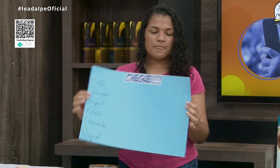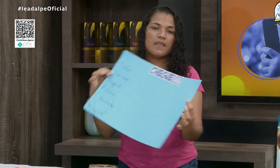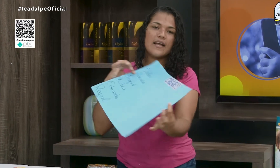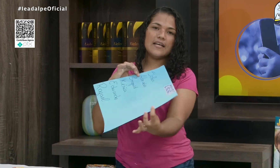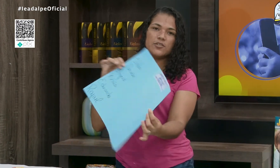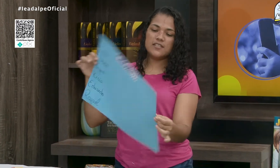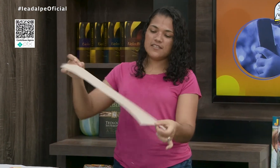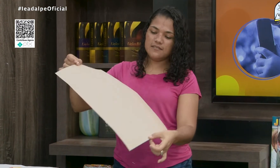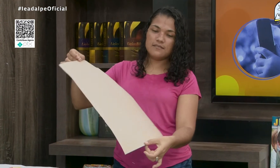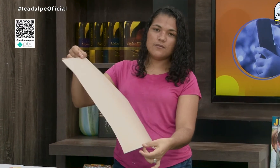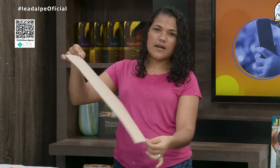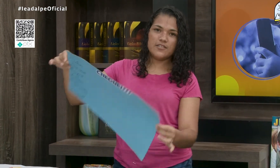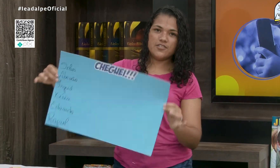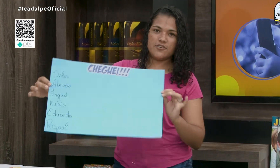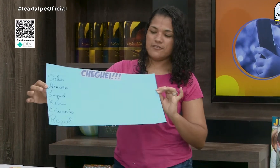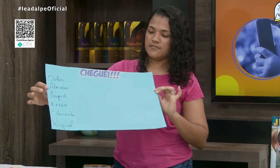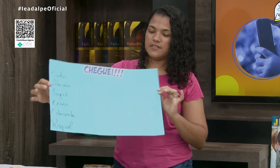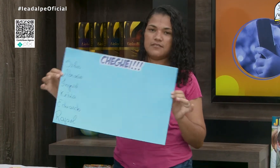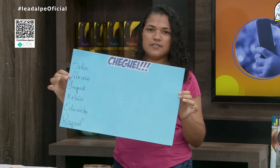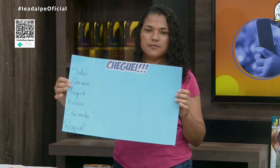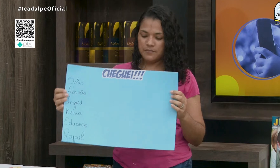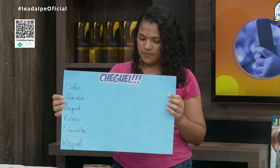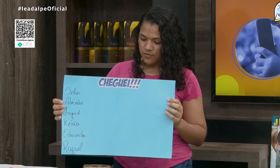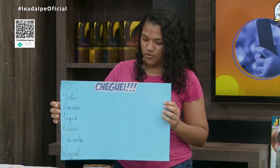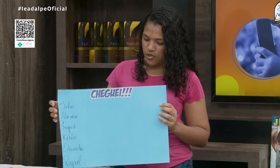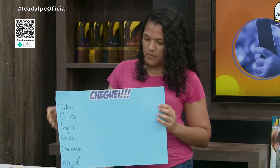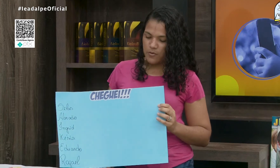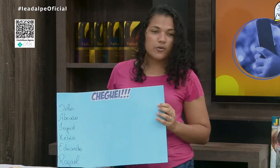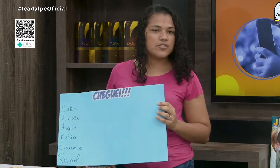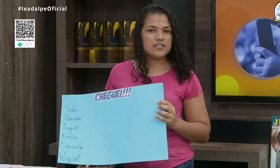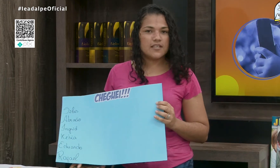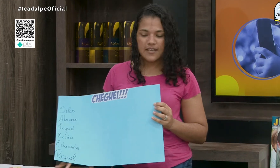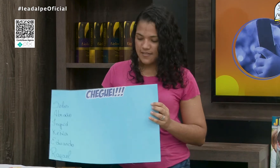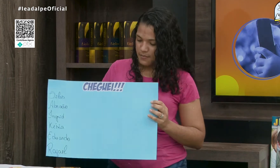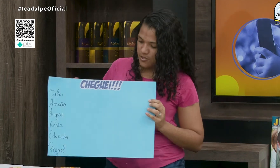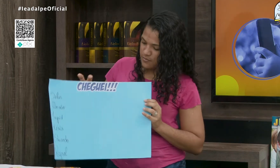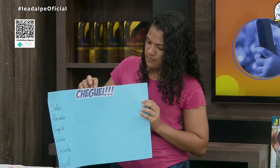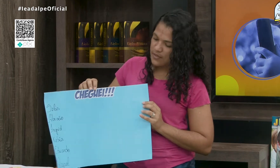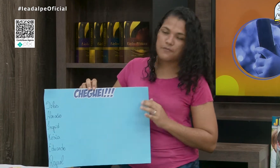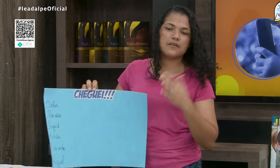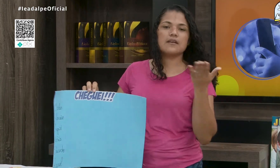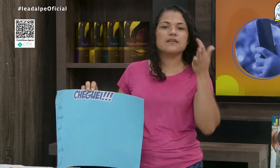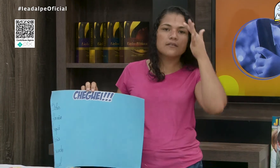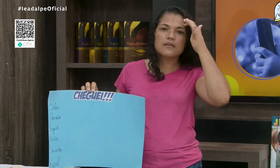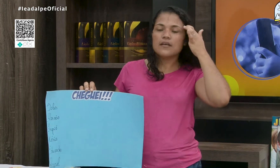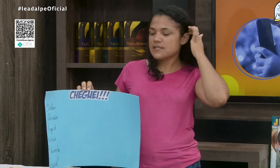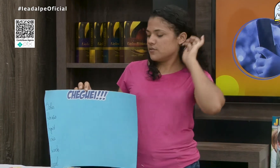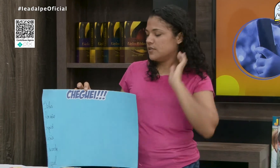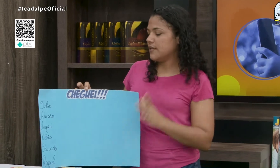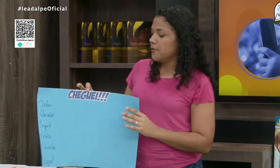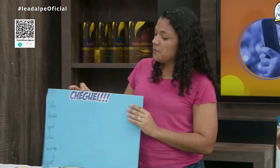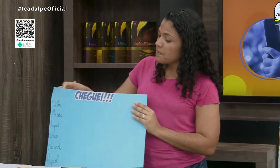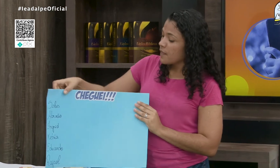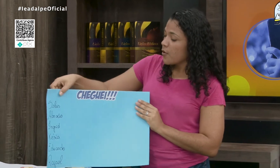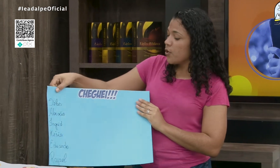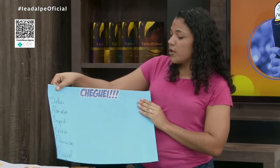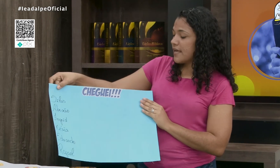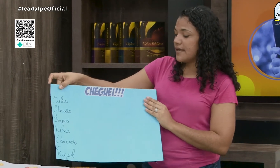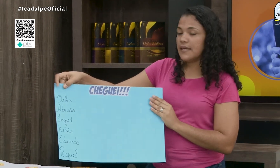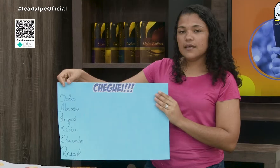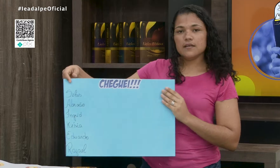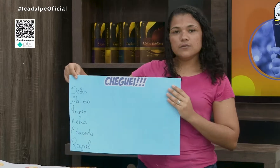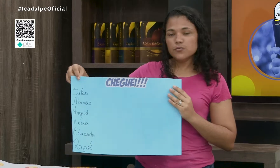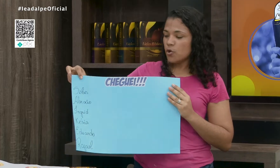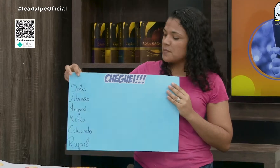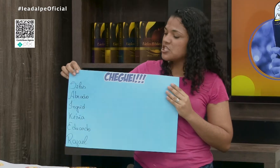simples. Cartolina guache, ó, tá vendo? Escolhi uma cor que eu já tinha em casa mesmo, e aí fica a seu critério.